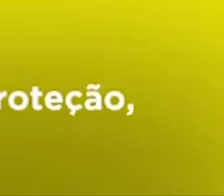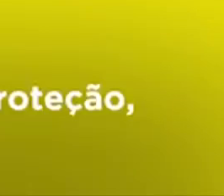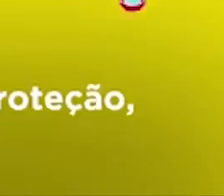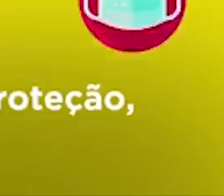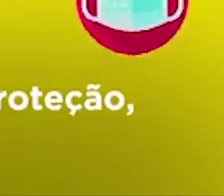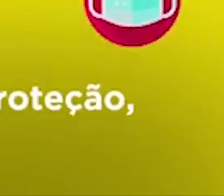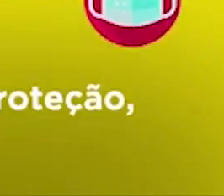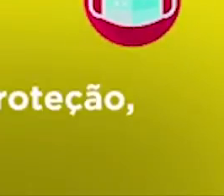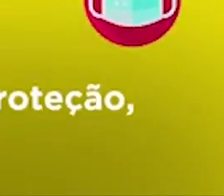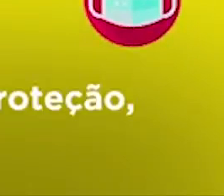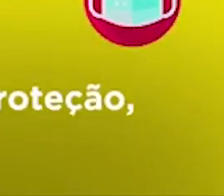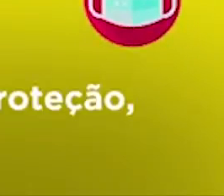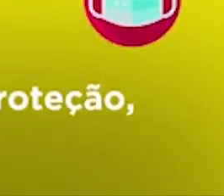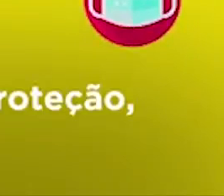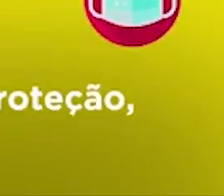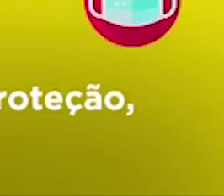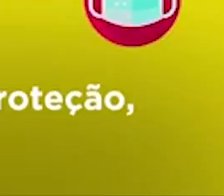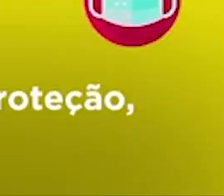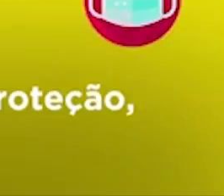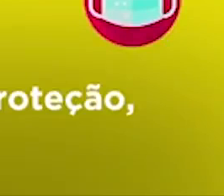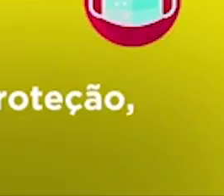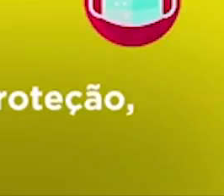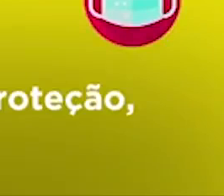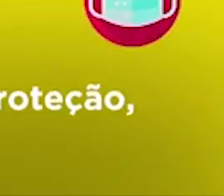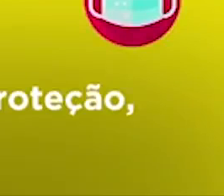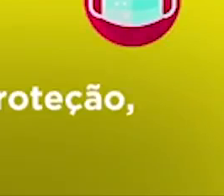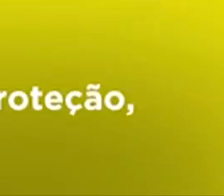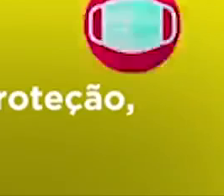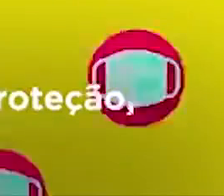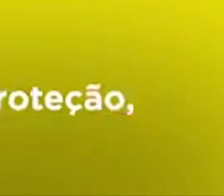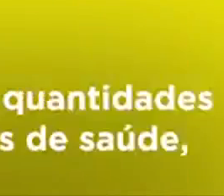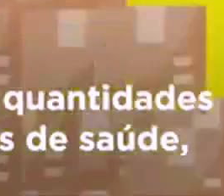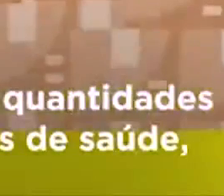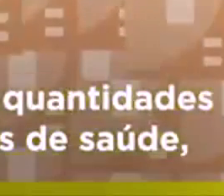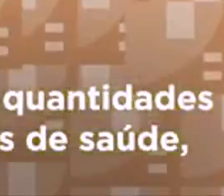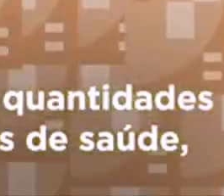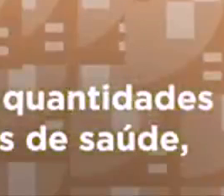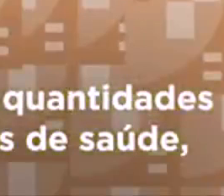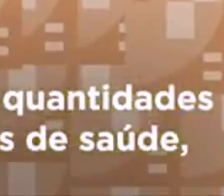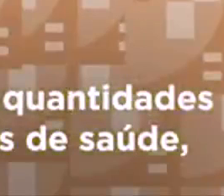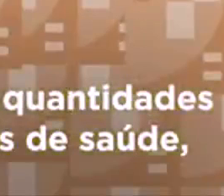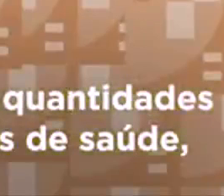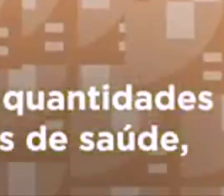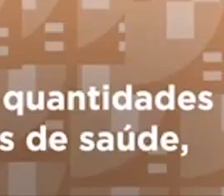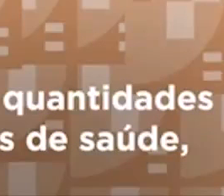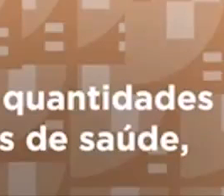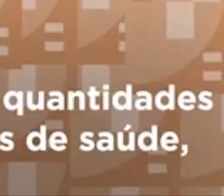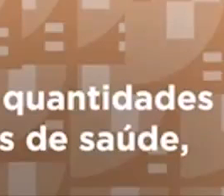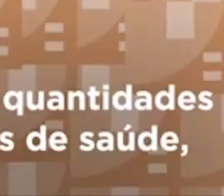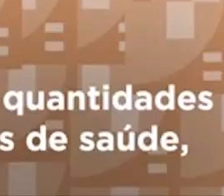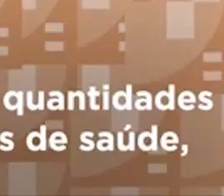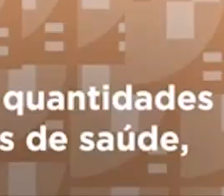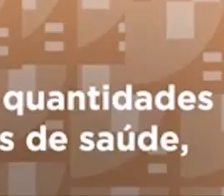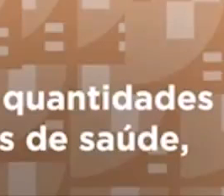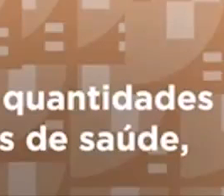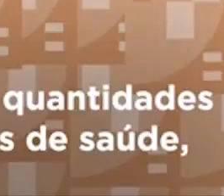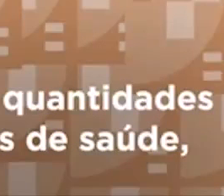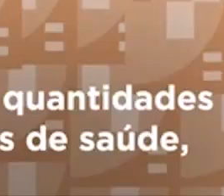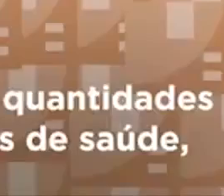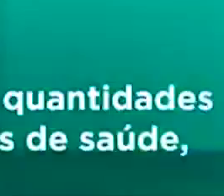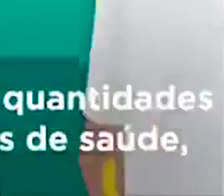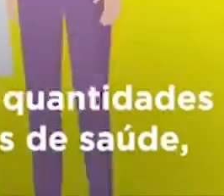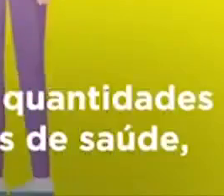todo está atrás de máscaras de proteção, por isso está tão difícil de achar. O Ministério da Saúde está comprando grandes quantidades de